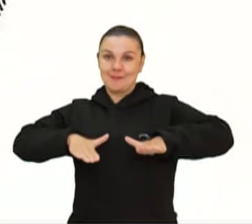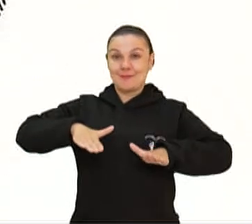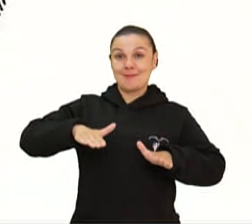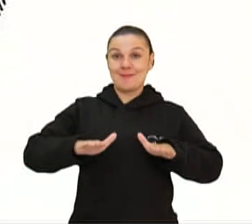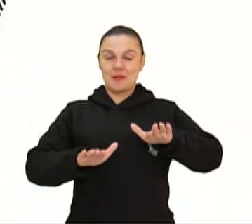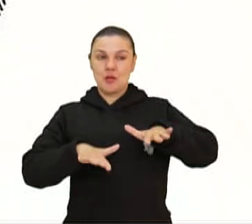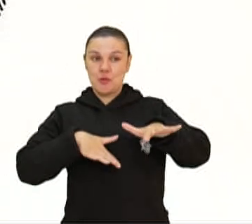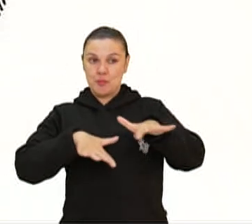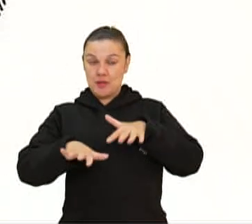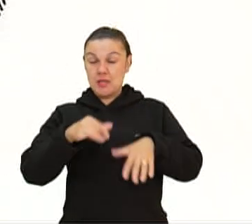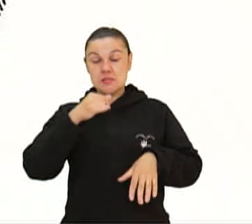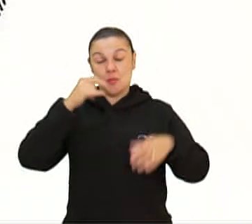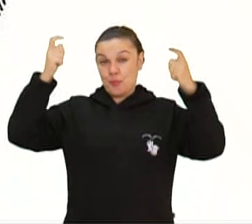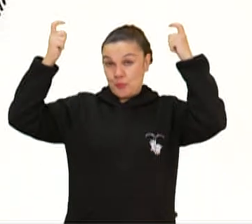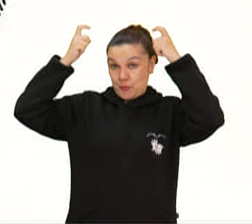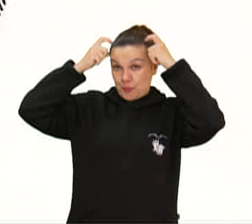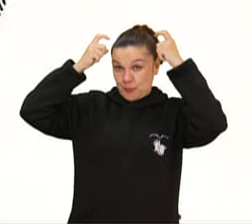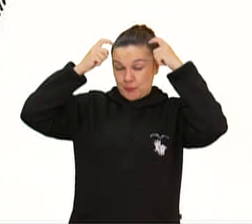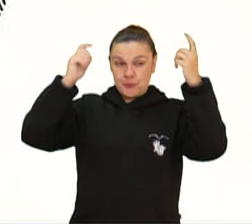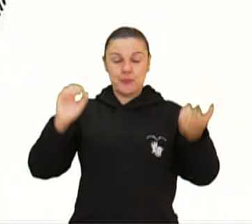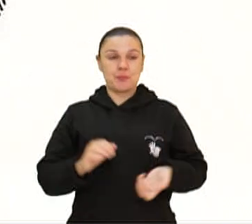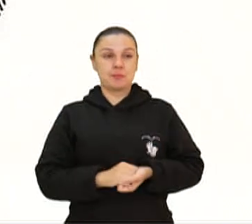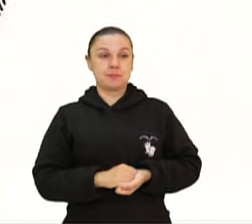locomover, como, por exemplo, ursos,